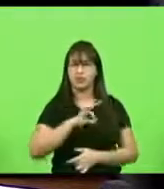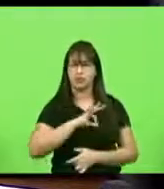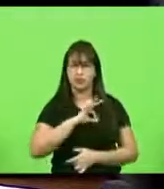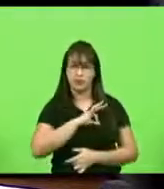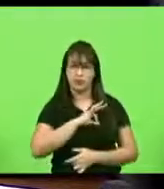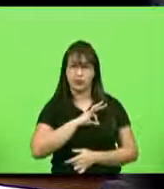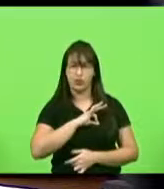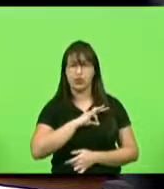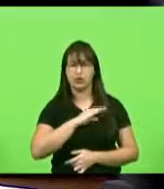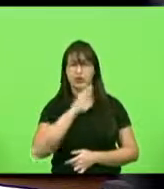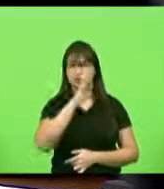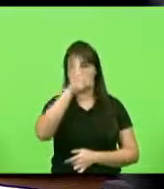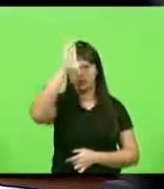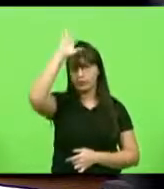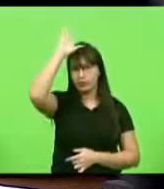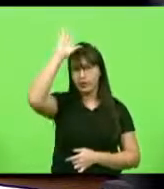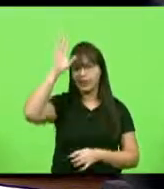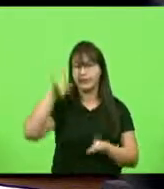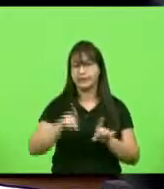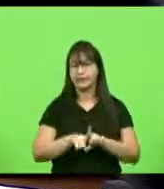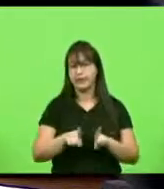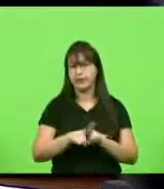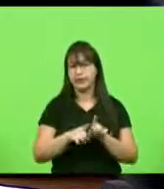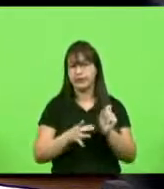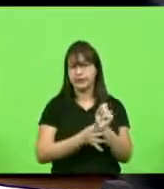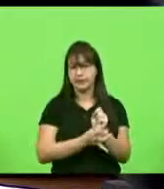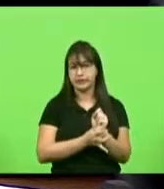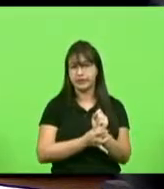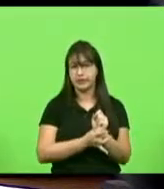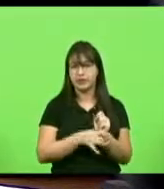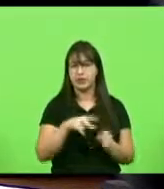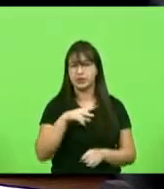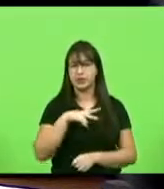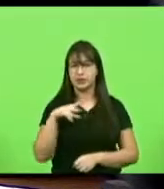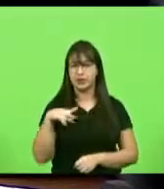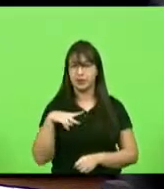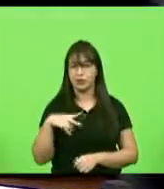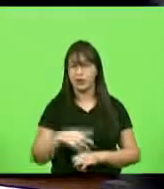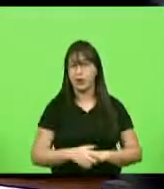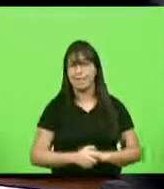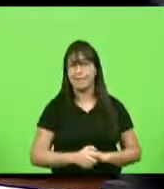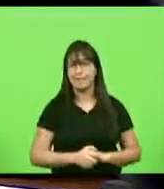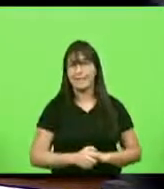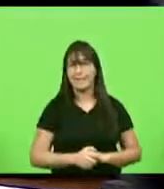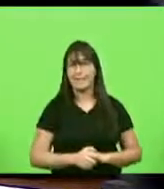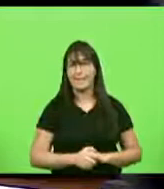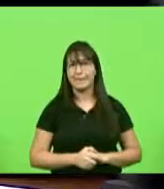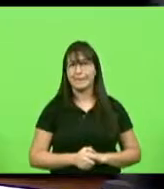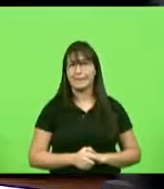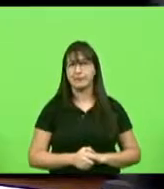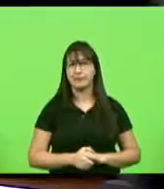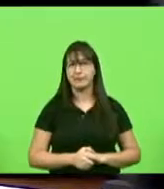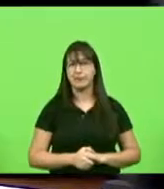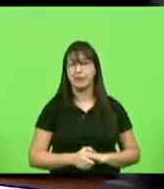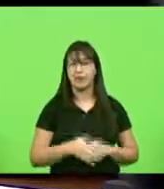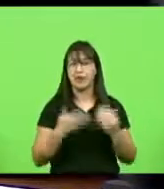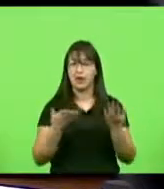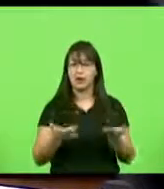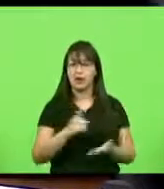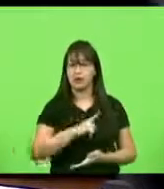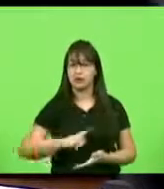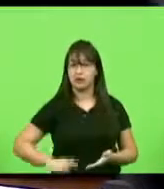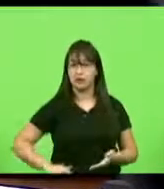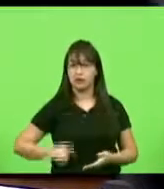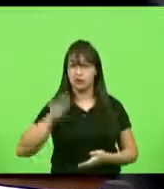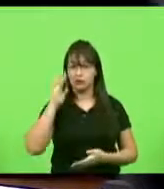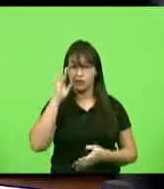bombeiros e da Segurança Pública, da Polícia Civil. E com essa saída do governador Carlos Moisés,